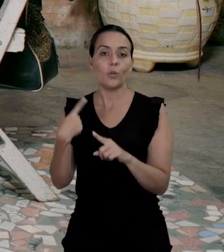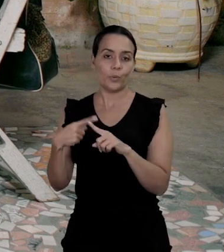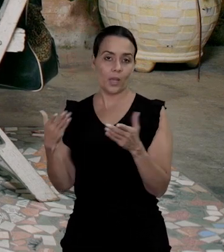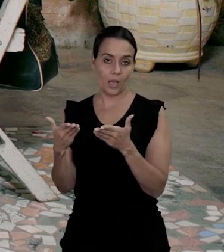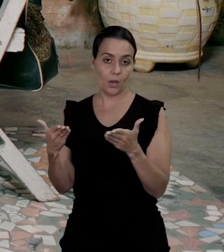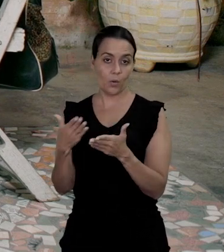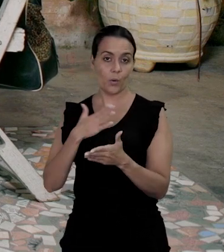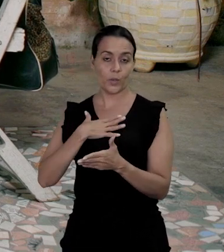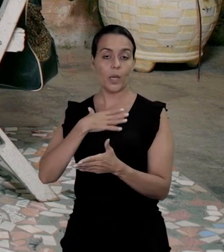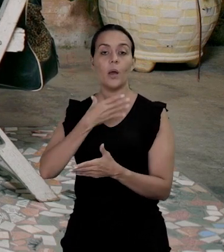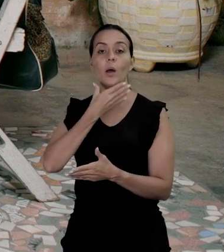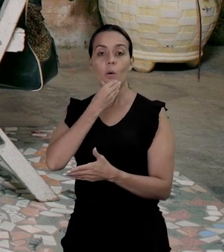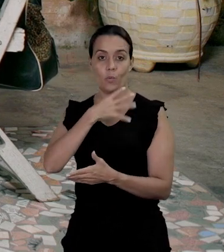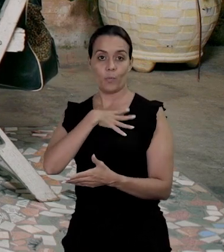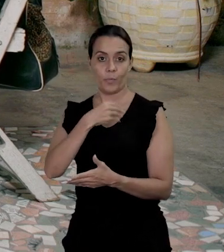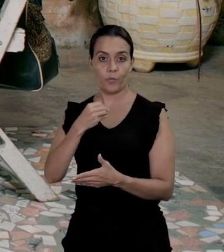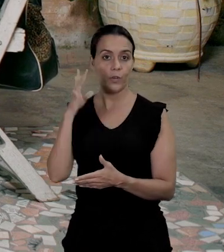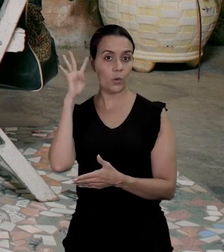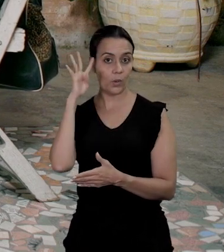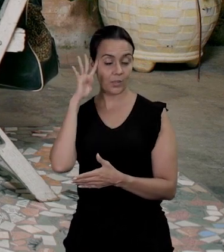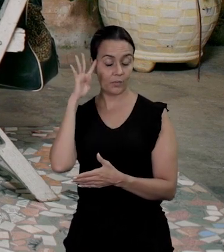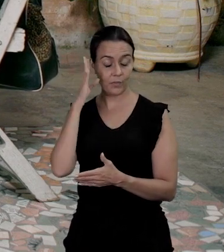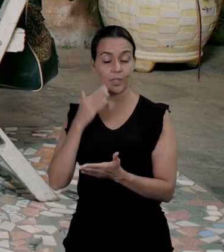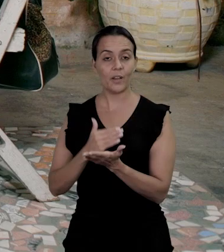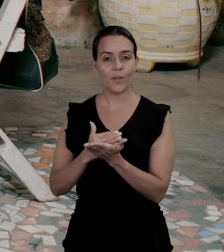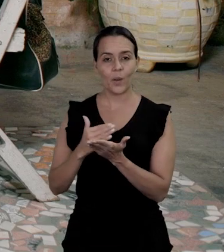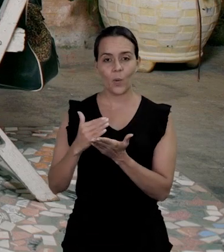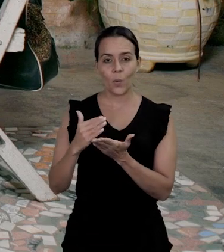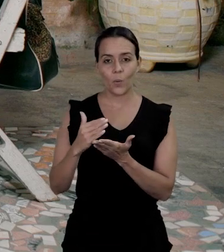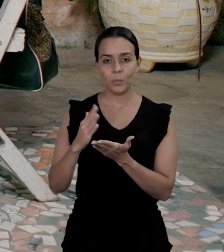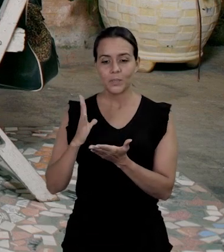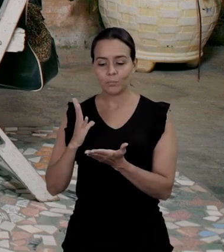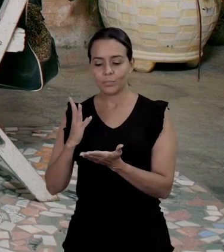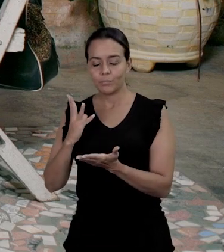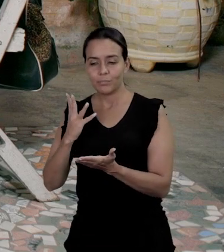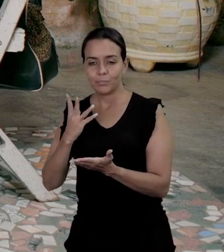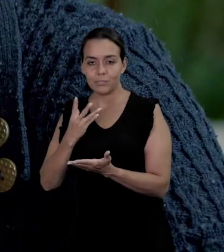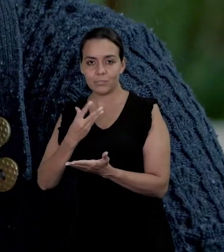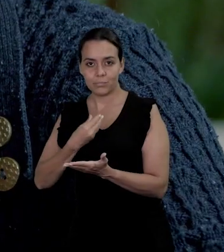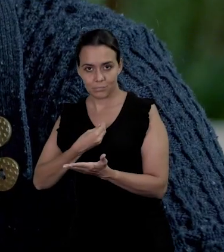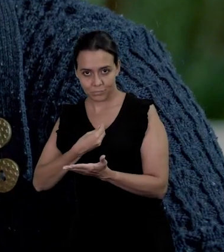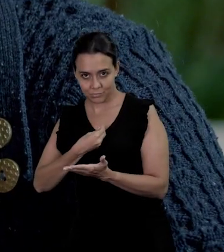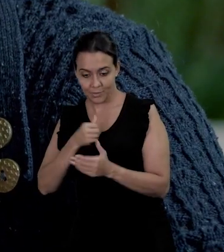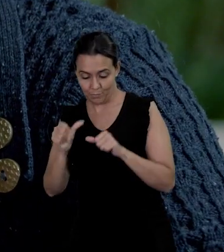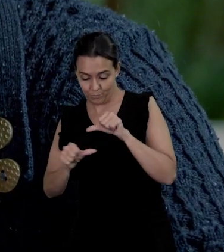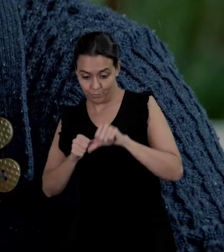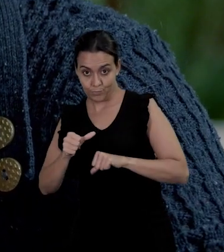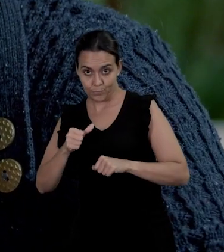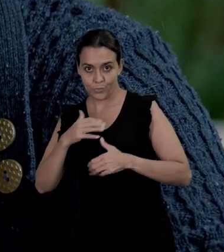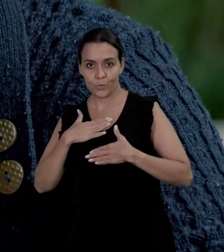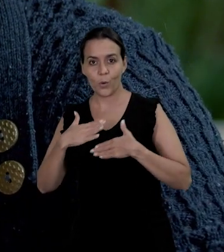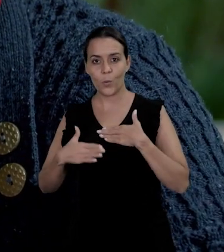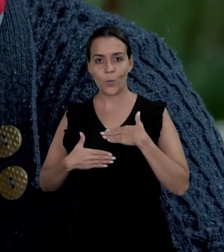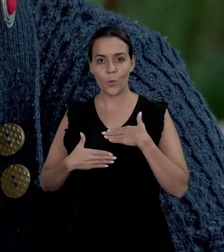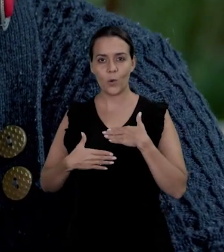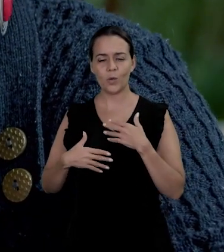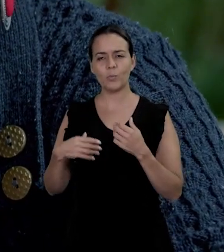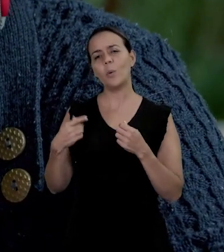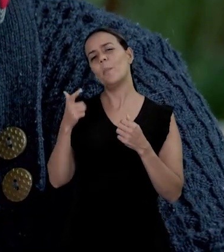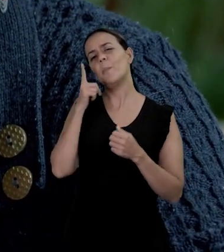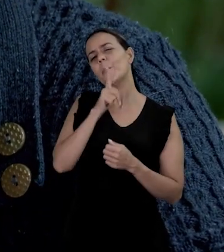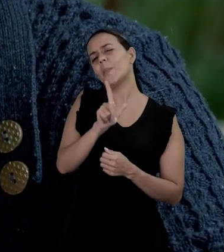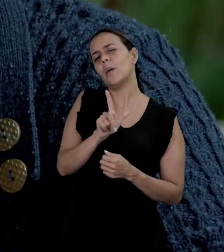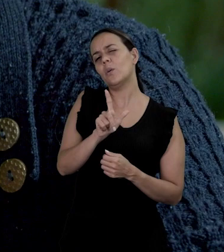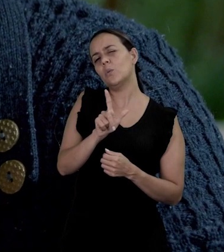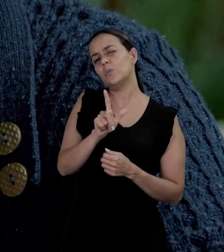porque meu filho vai agora no ambulatório trans, quarta-feira, foi chamado para começar o processo de transição. E eu estava vendo que para ele conseguir